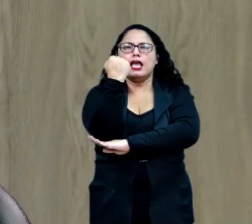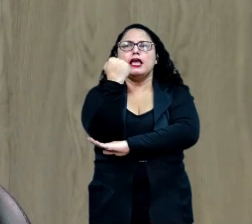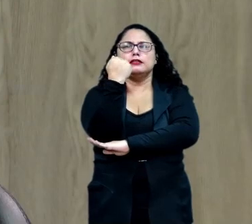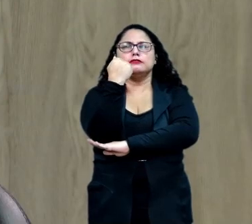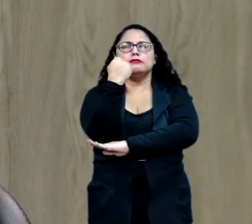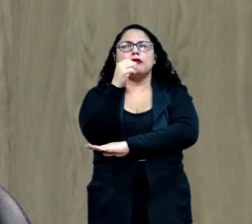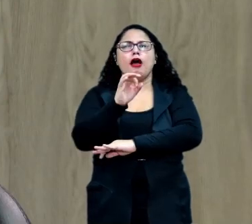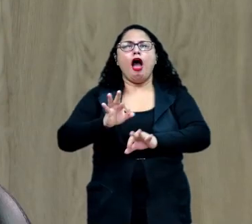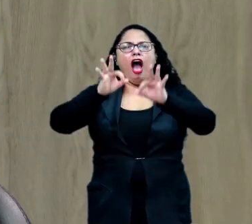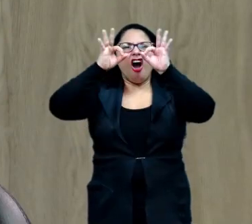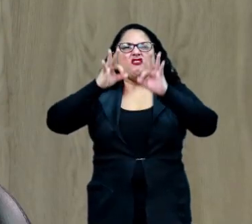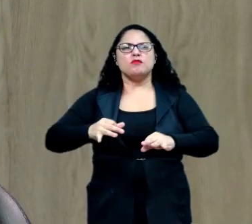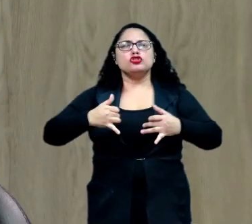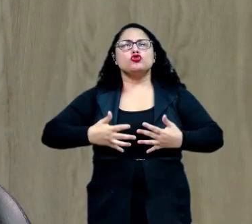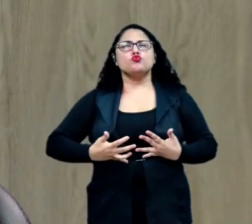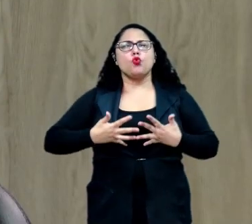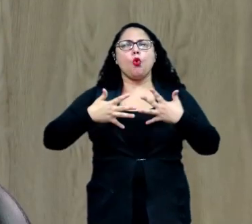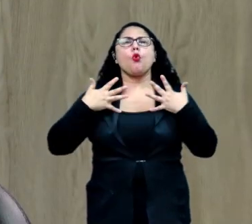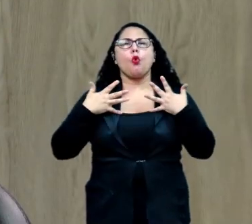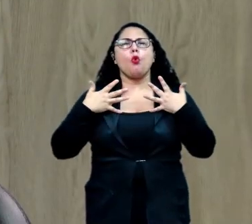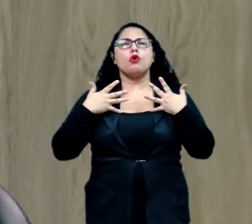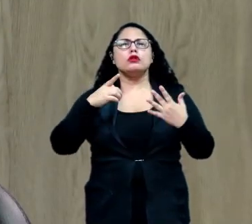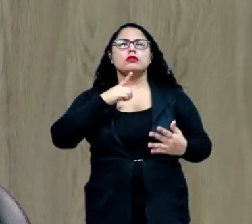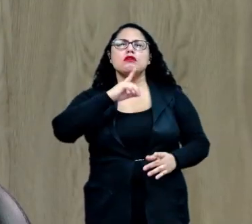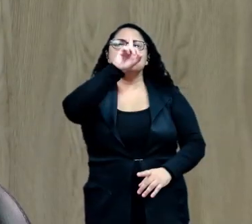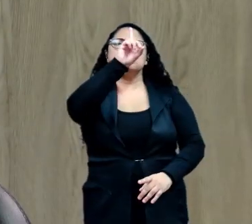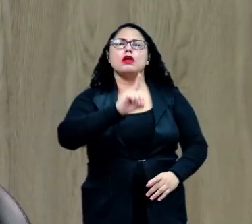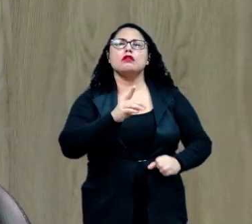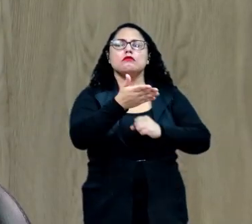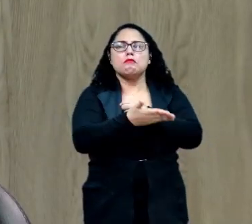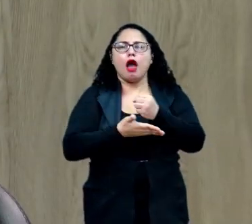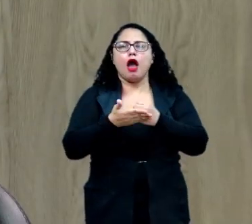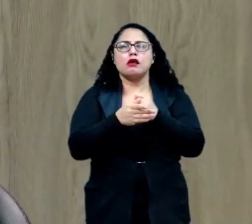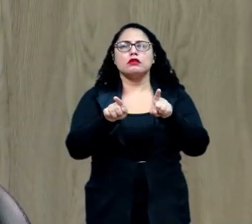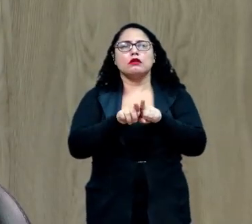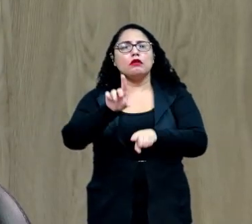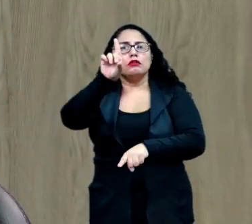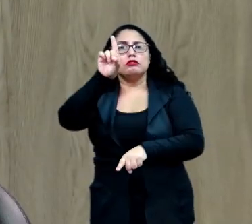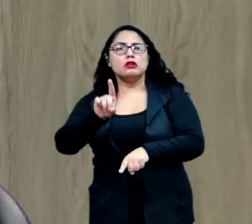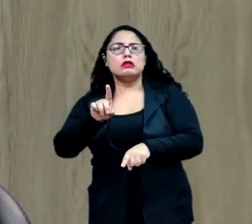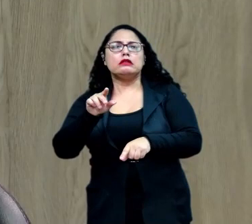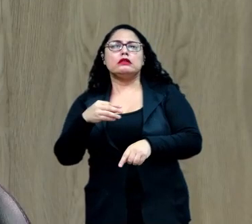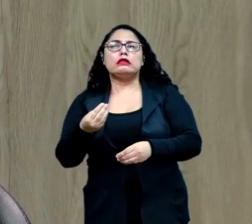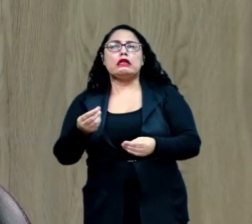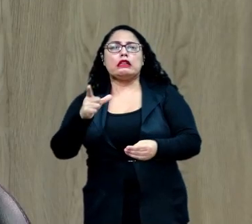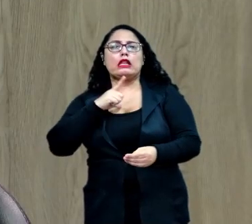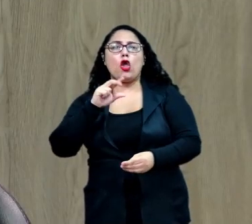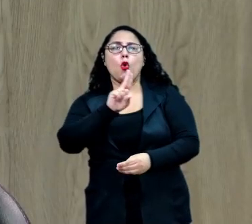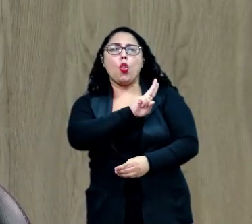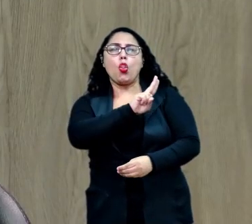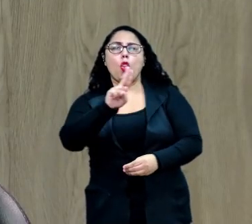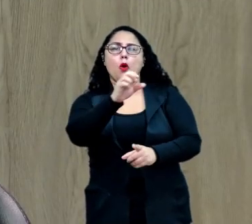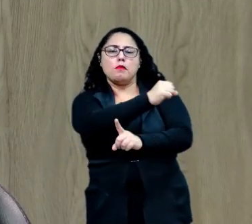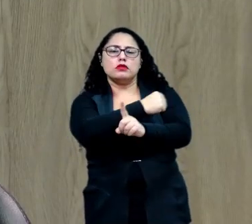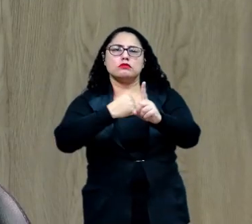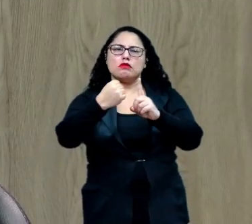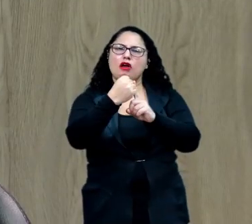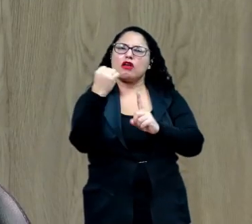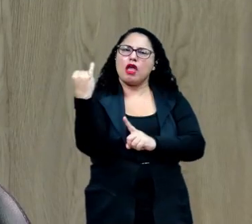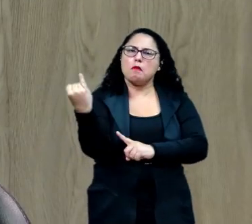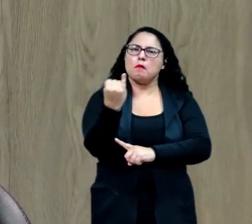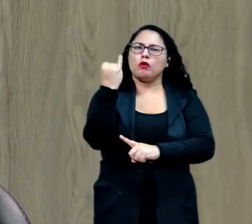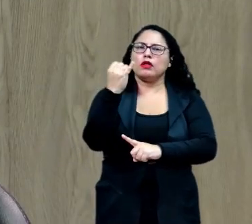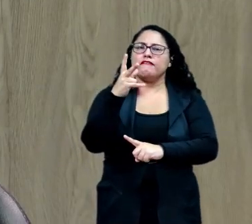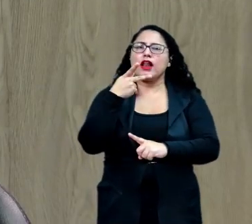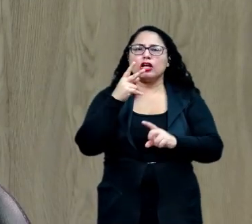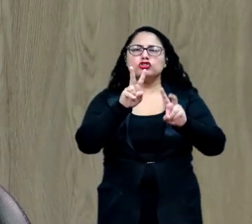orgulho, mas há direitos básicos, como o direito de adotar um nome social, né, que é tão importante. Queria que você falasse um